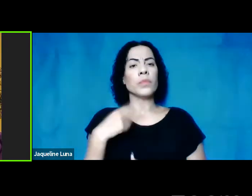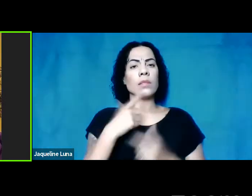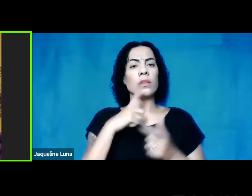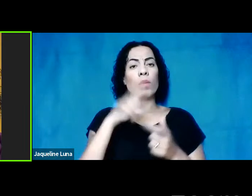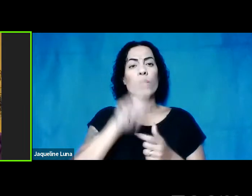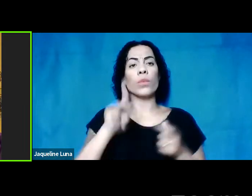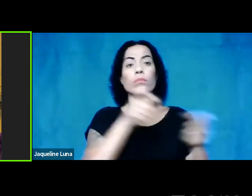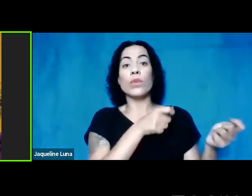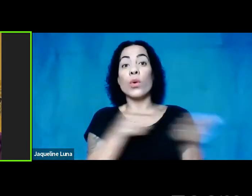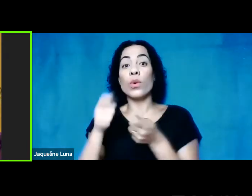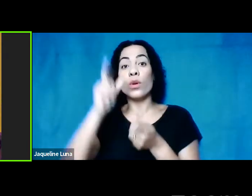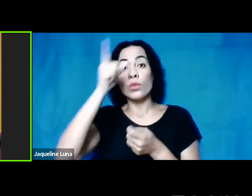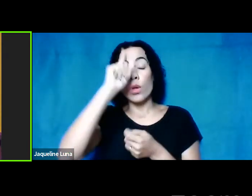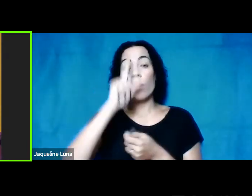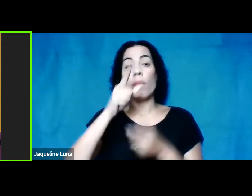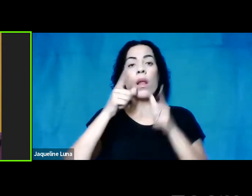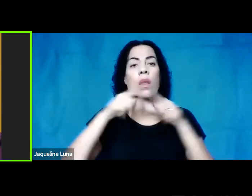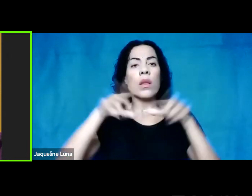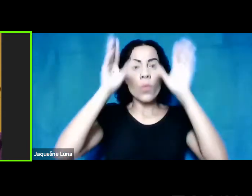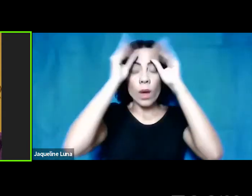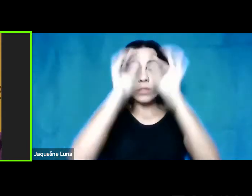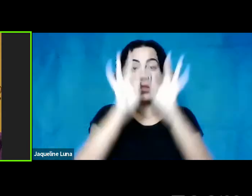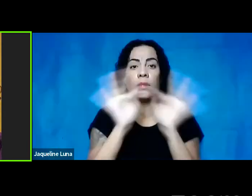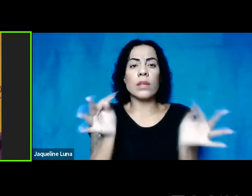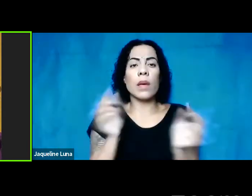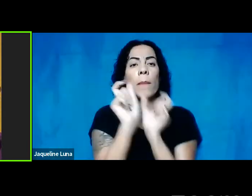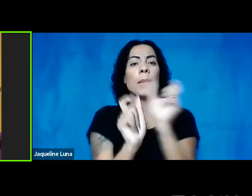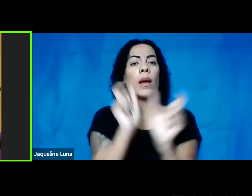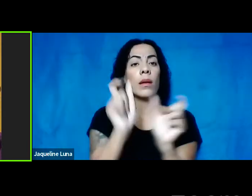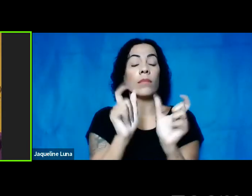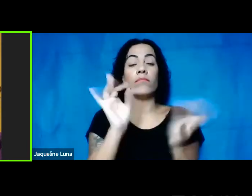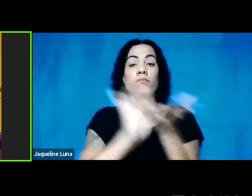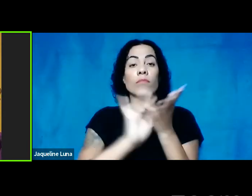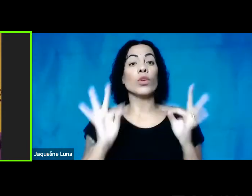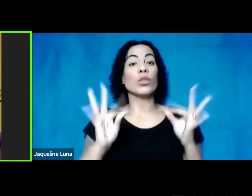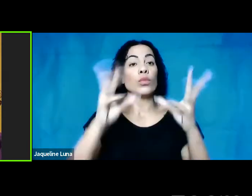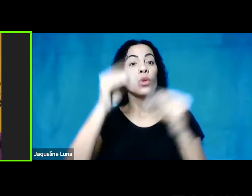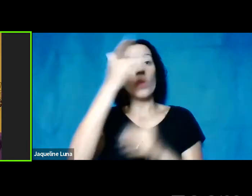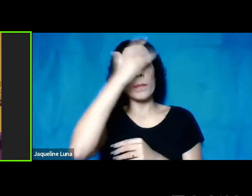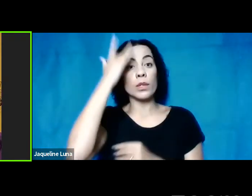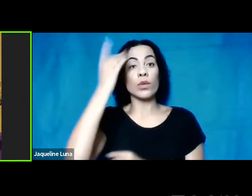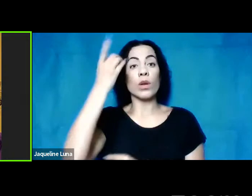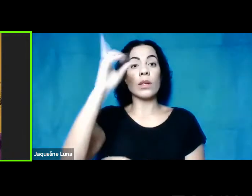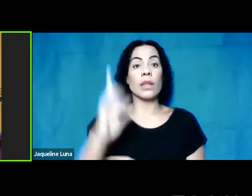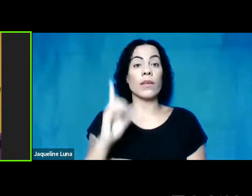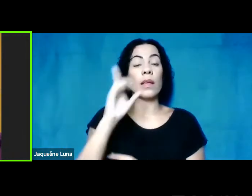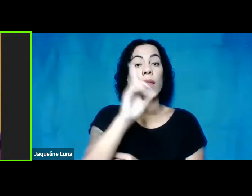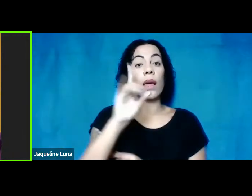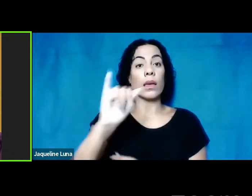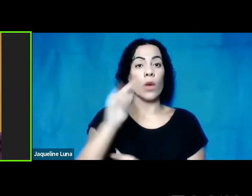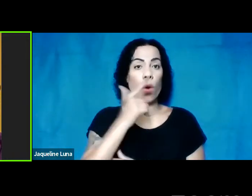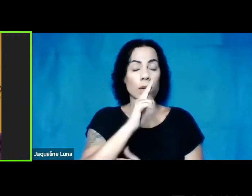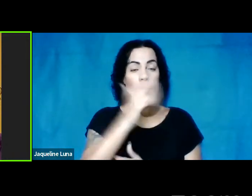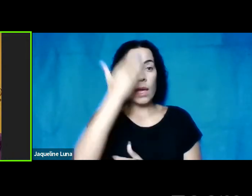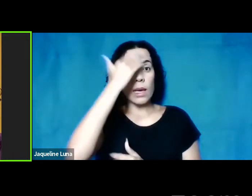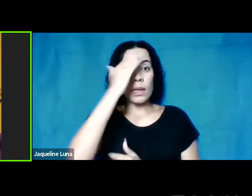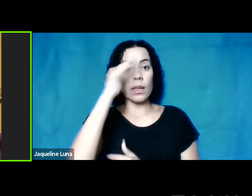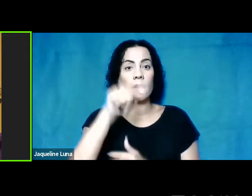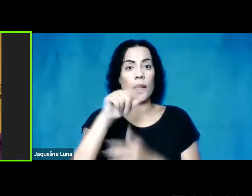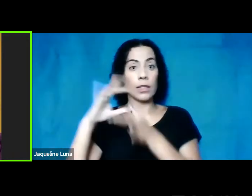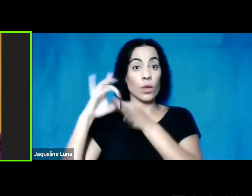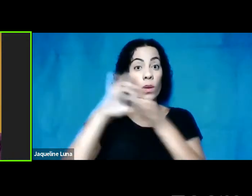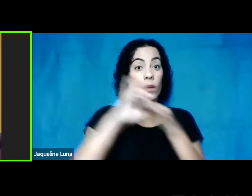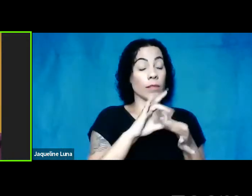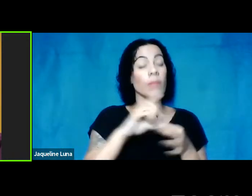linguagem simples, por exemplo, né, para garantir a acessibilidade para pessoas com deficiências intelectuais. Tudo isso é muito importante que a gente